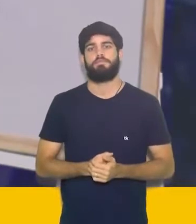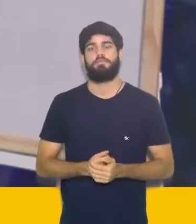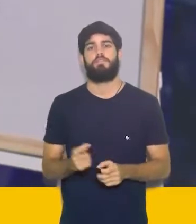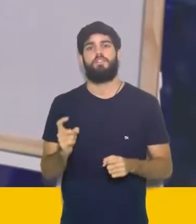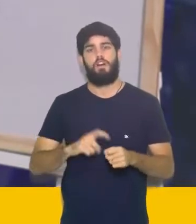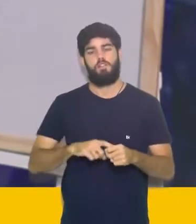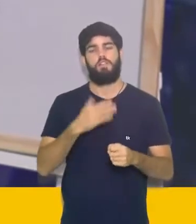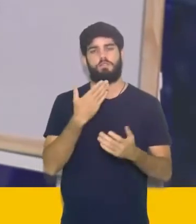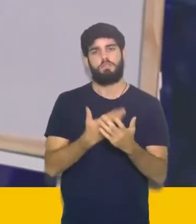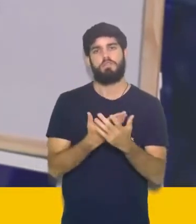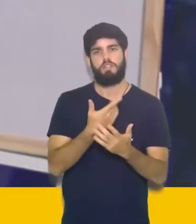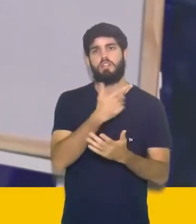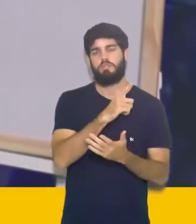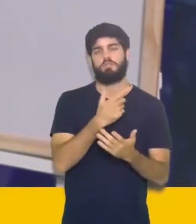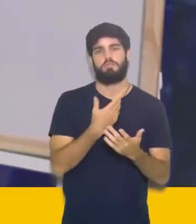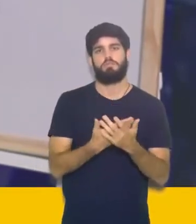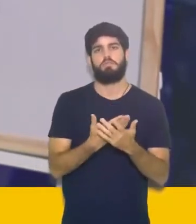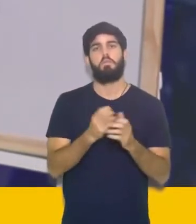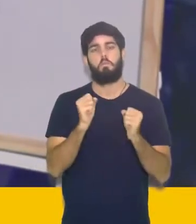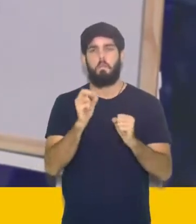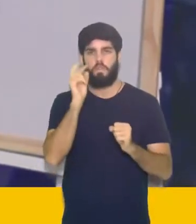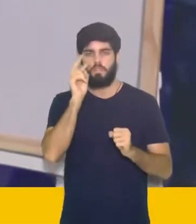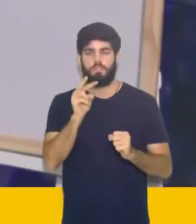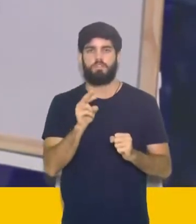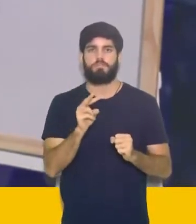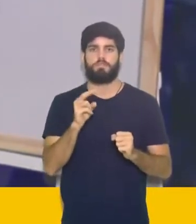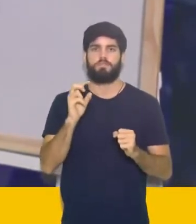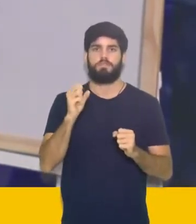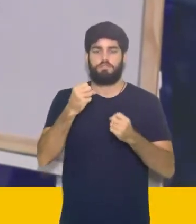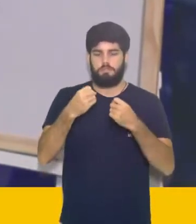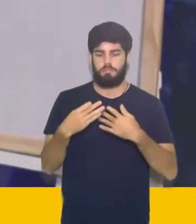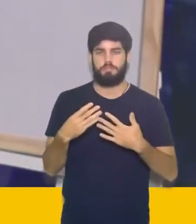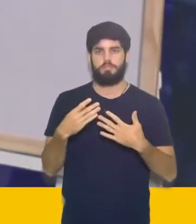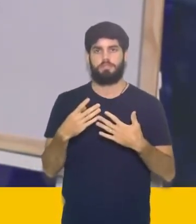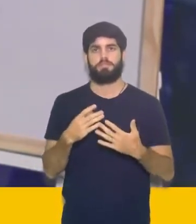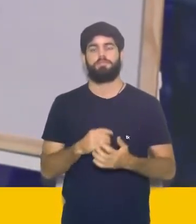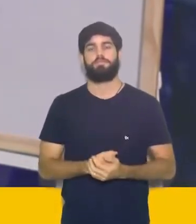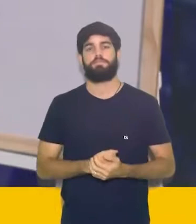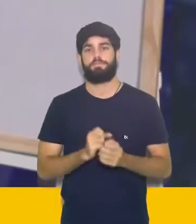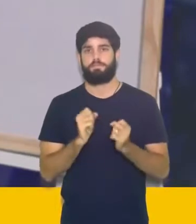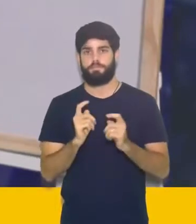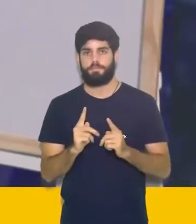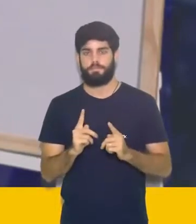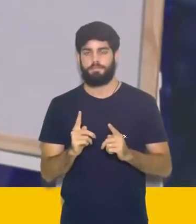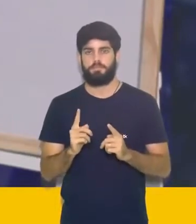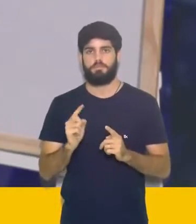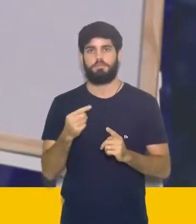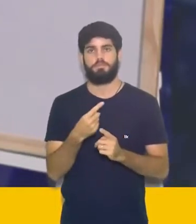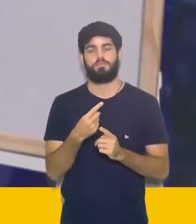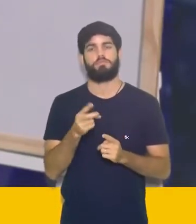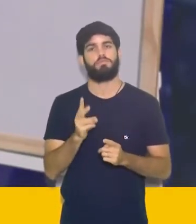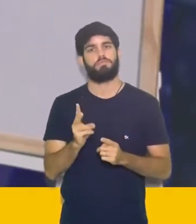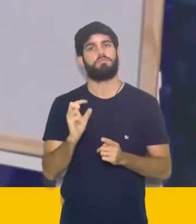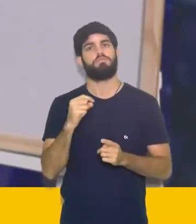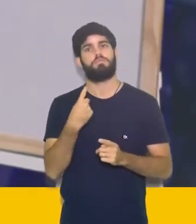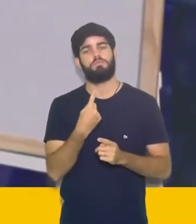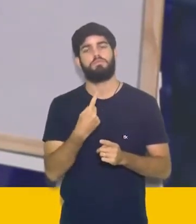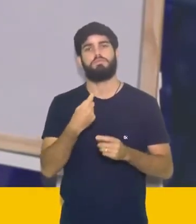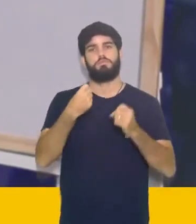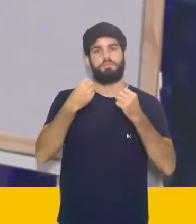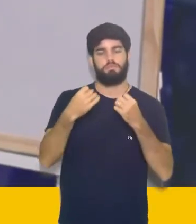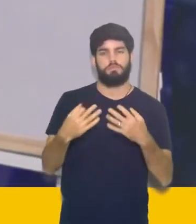lá nas outras aulas e podem ver exatamente a explicação que eu dei sobre gênero. Mas sempre que a gente vai fazer, a gente é bom